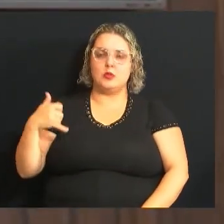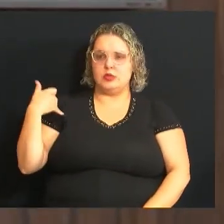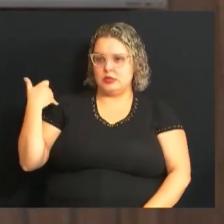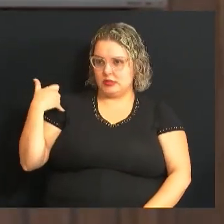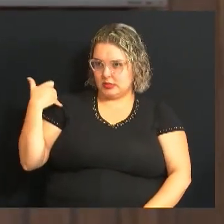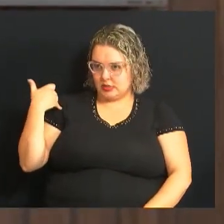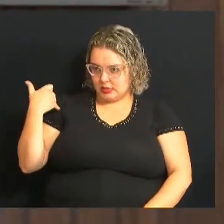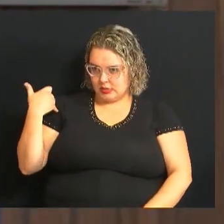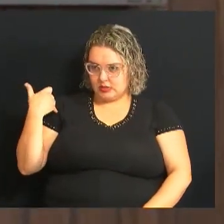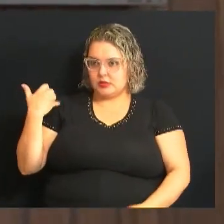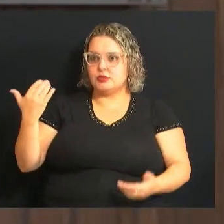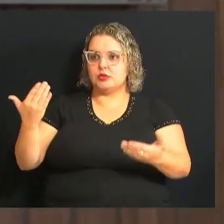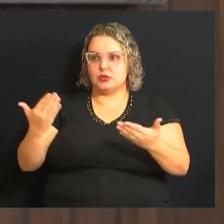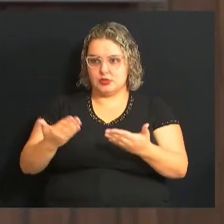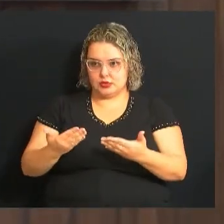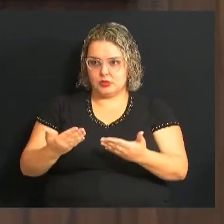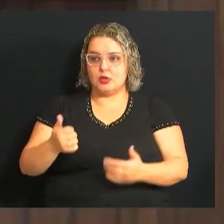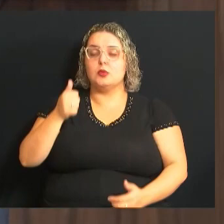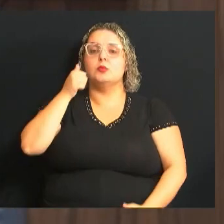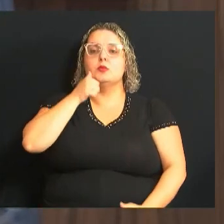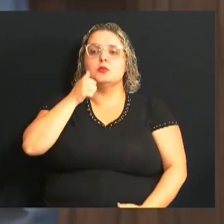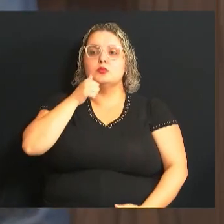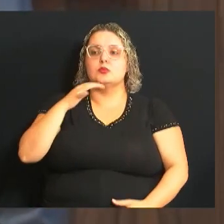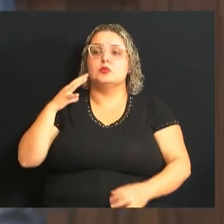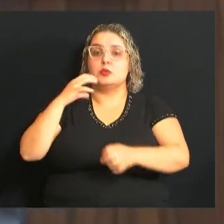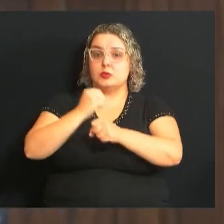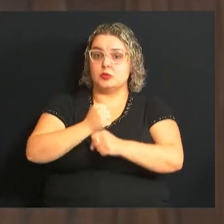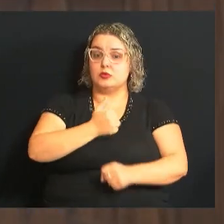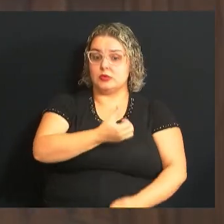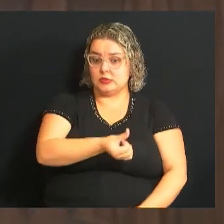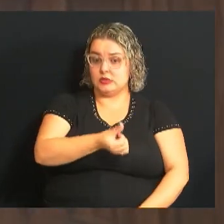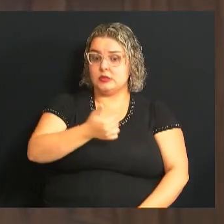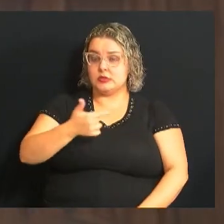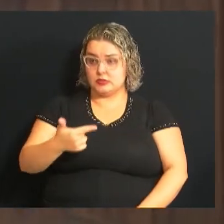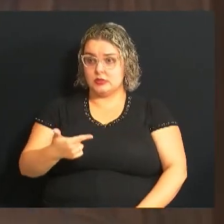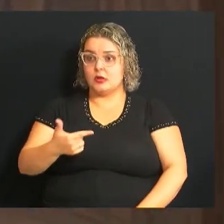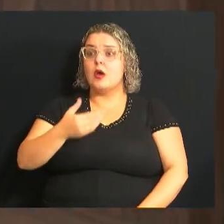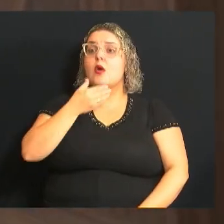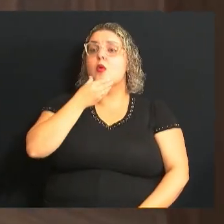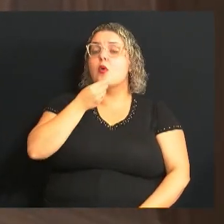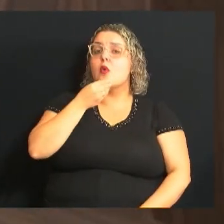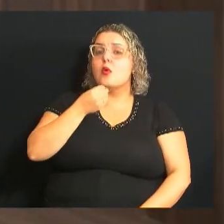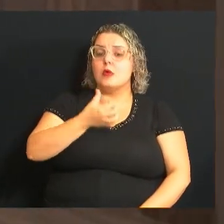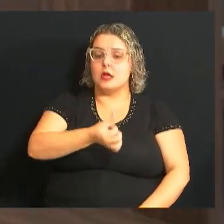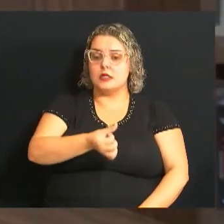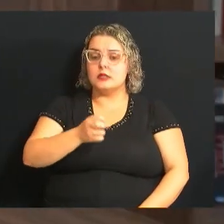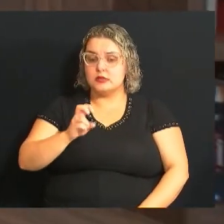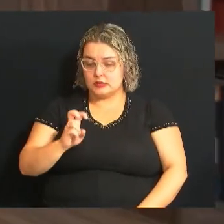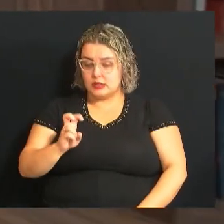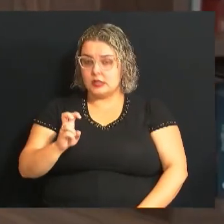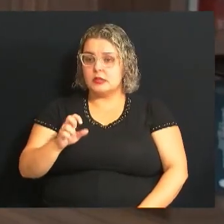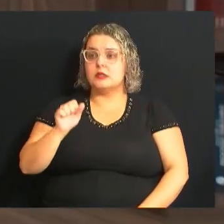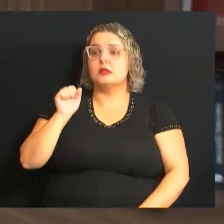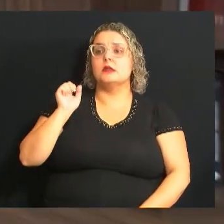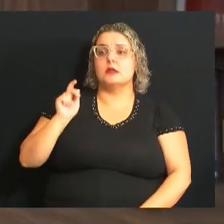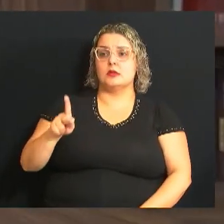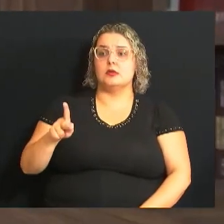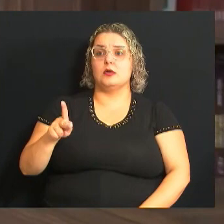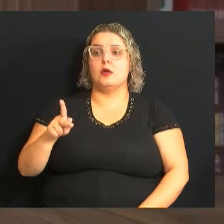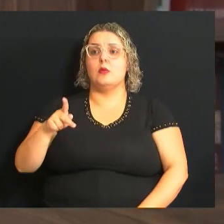onde agora a mulher tem que somar 62 anos e o homem 65. Na aposentadoria por